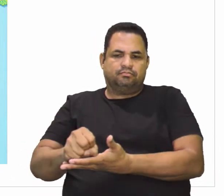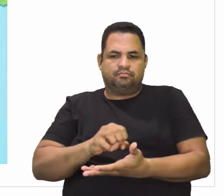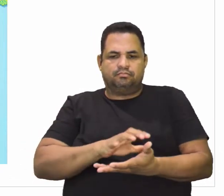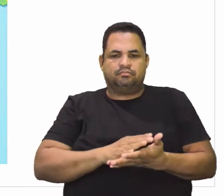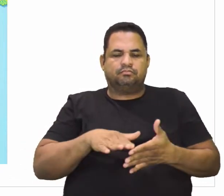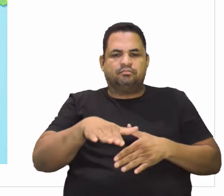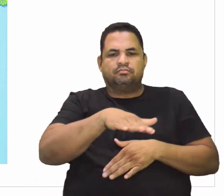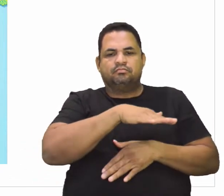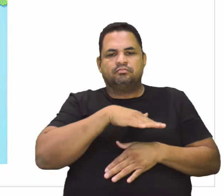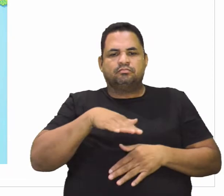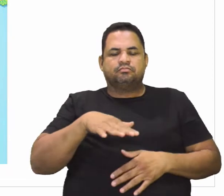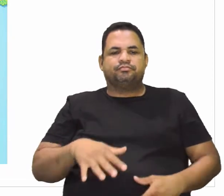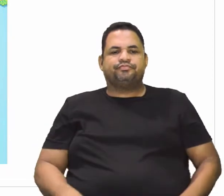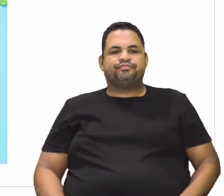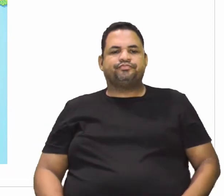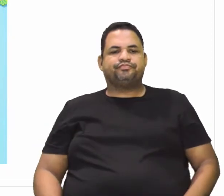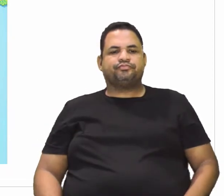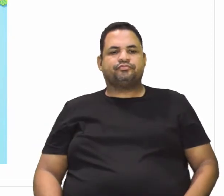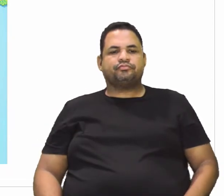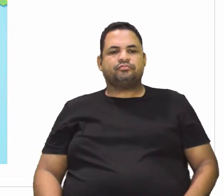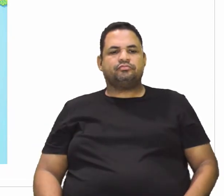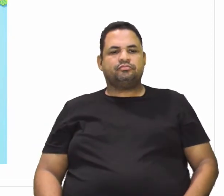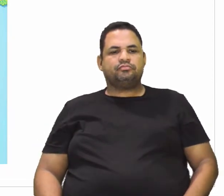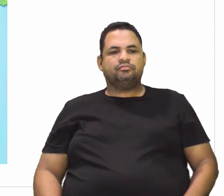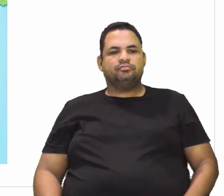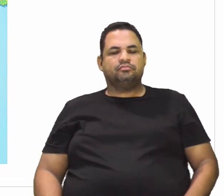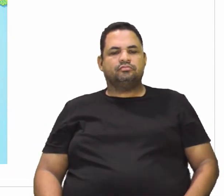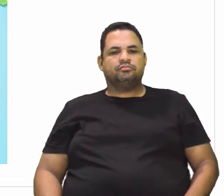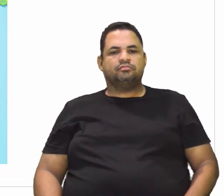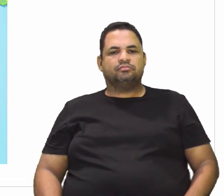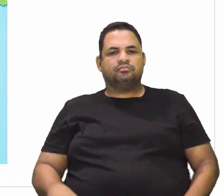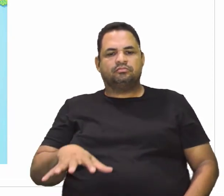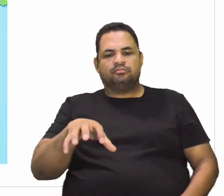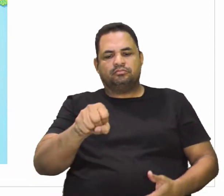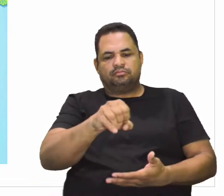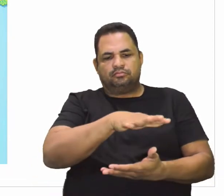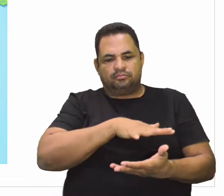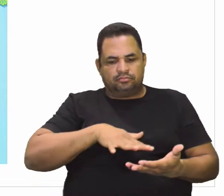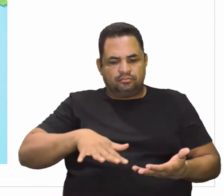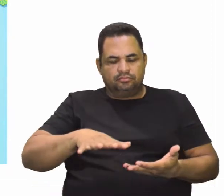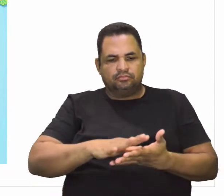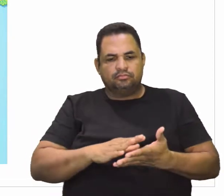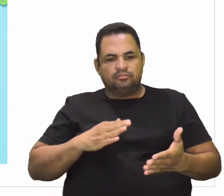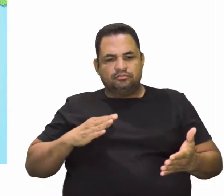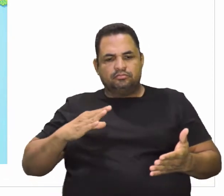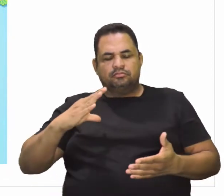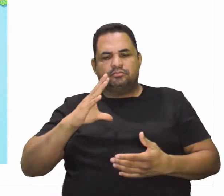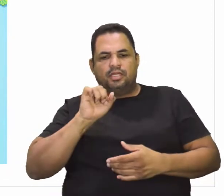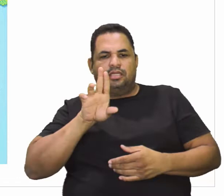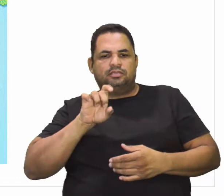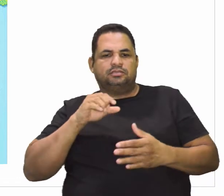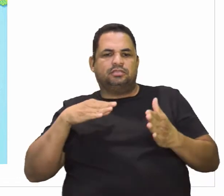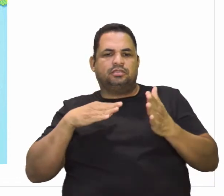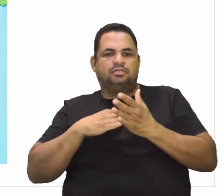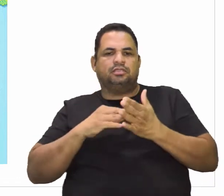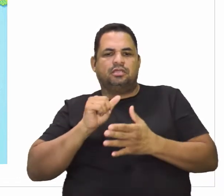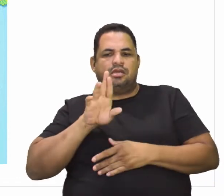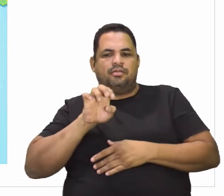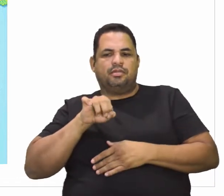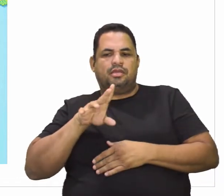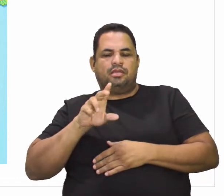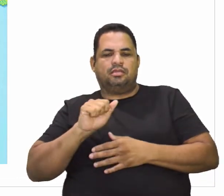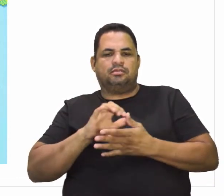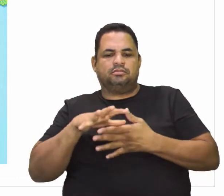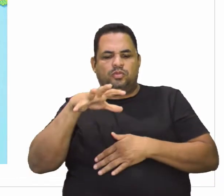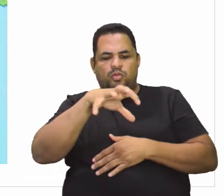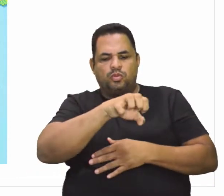grande parte dessa região, ele vai ocupar da Síria à Armênia, vai